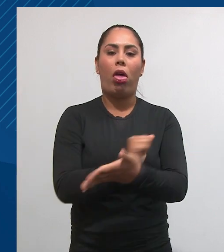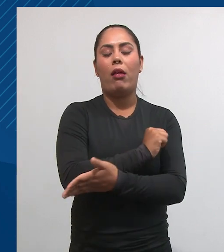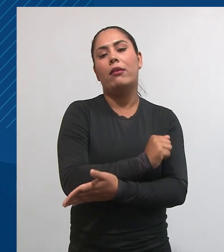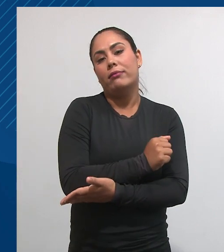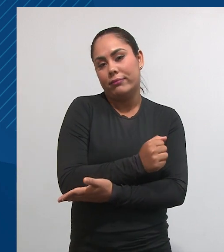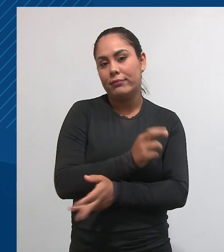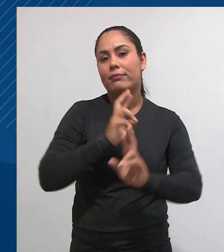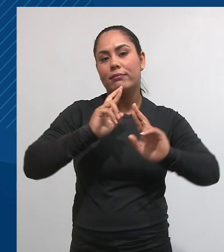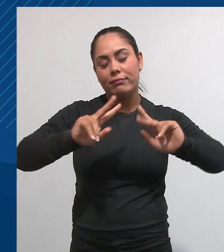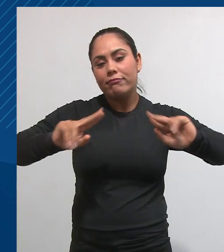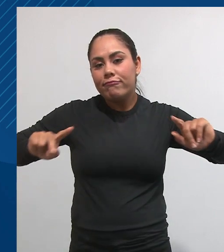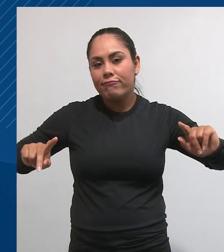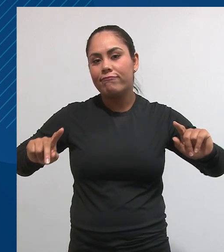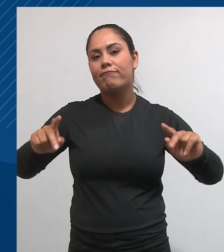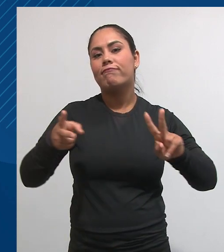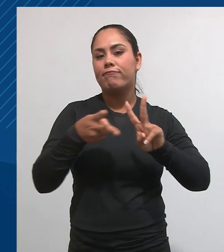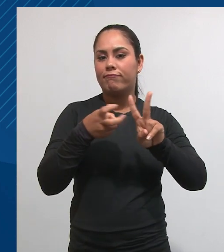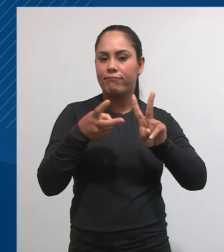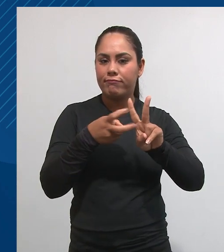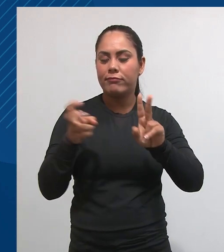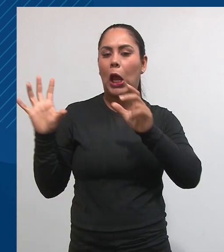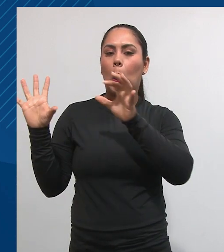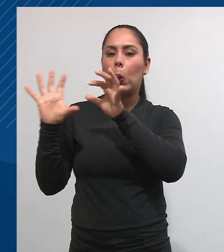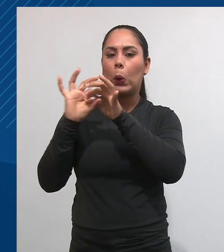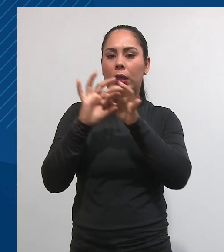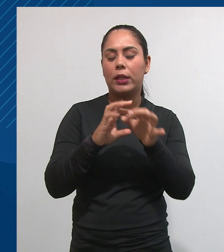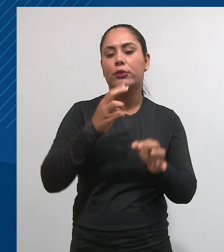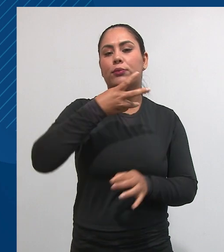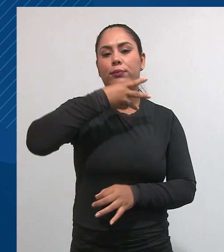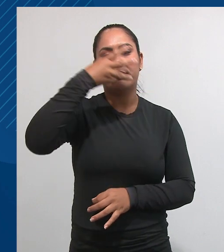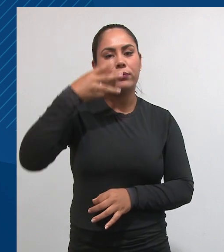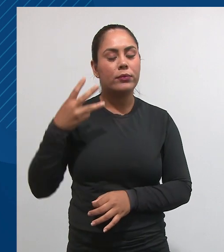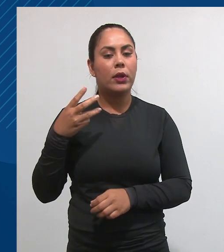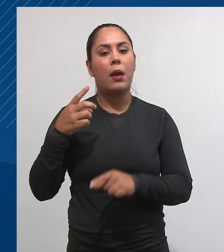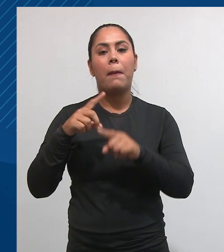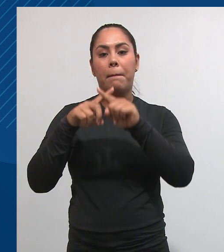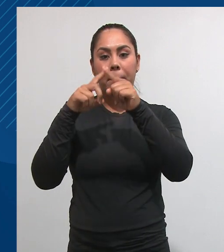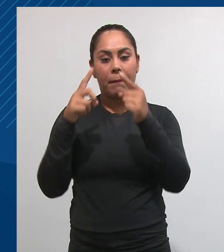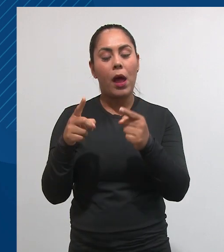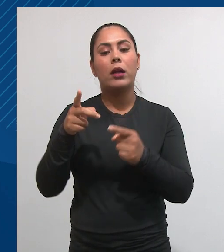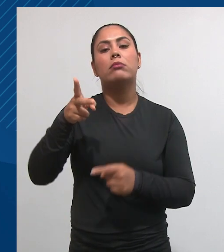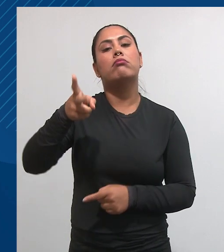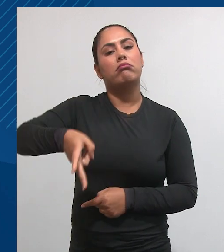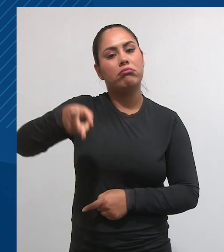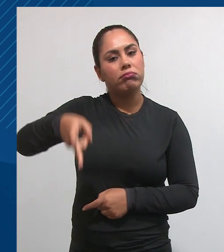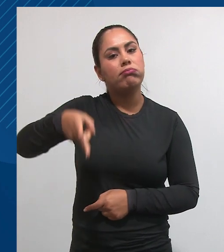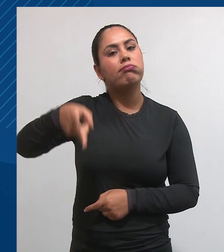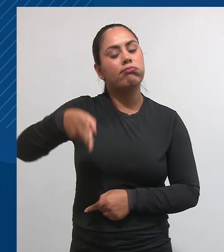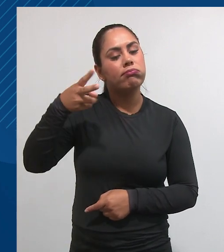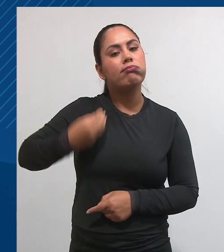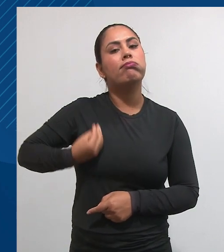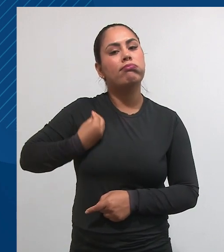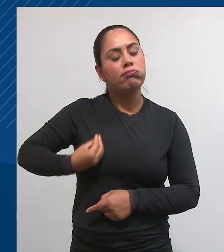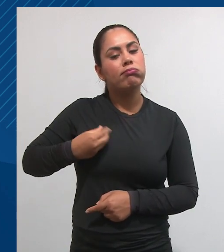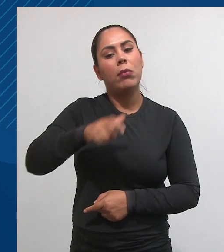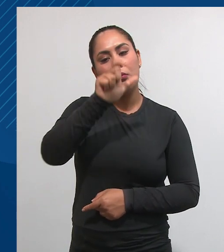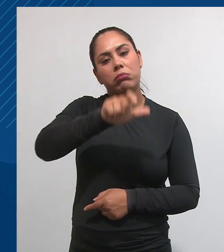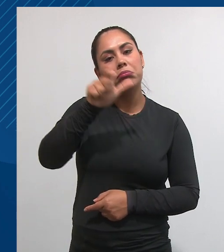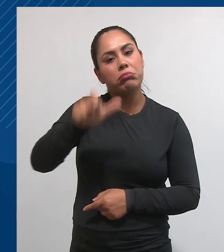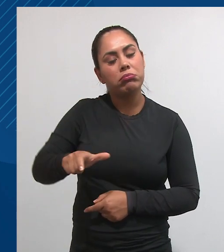né, indígenas, contexto Mura. Mas ele se mantém vivo no modo de ser